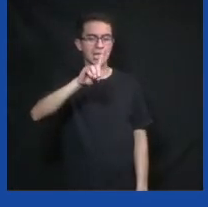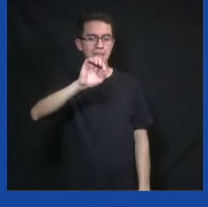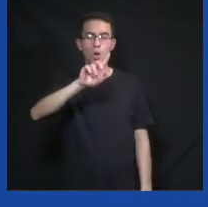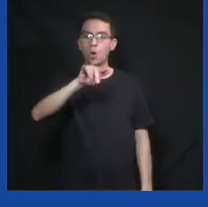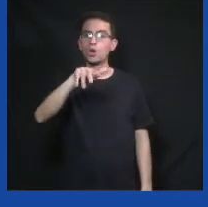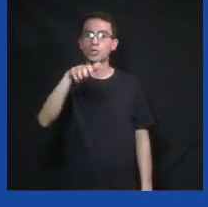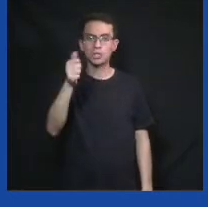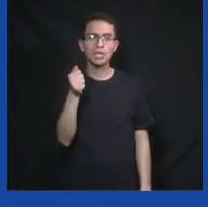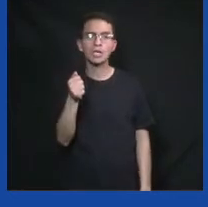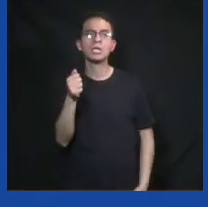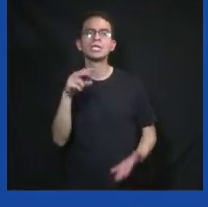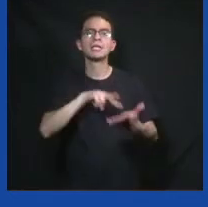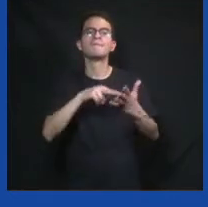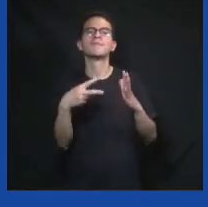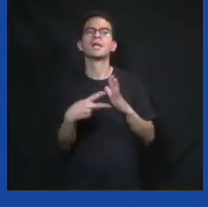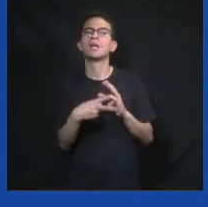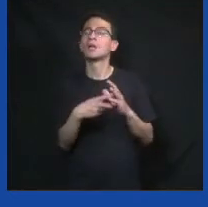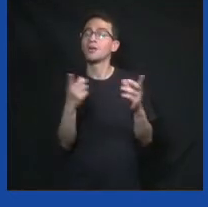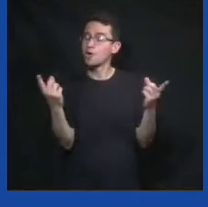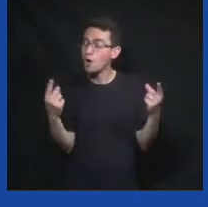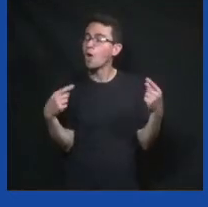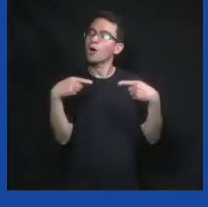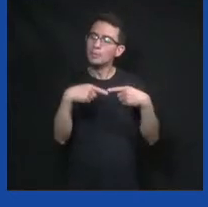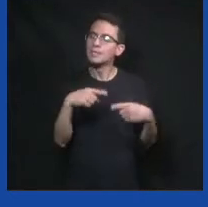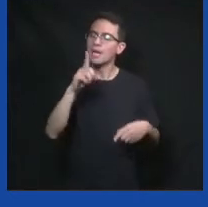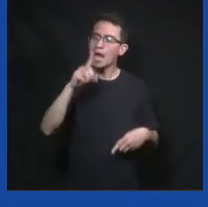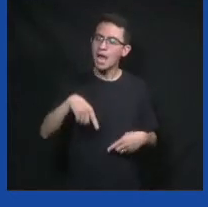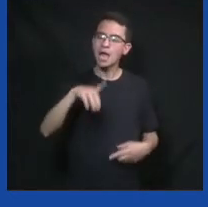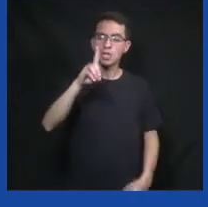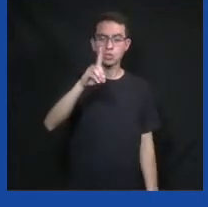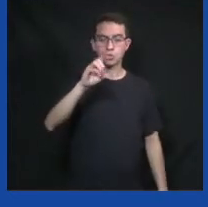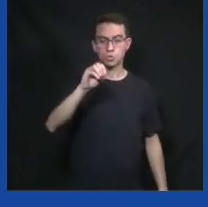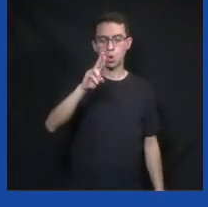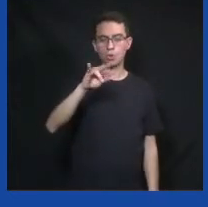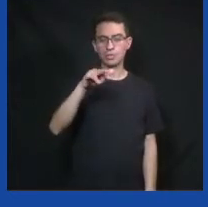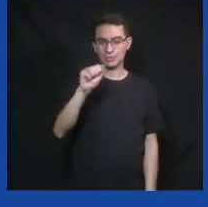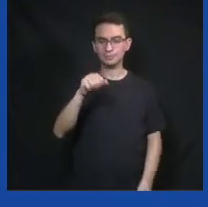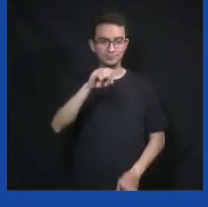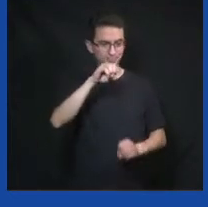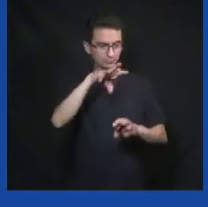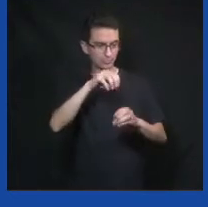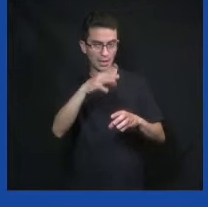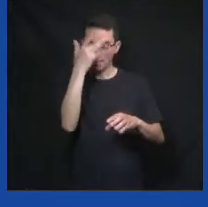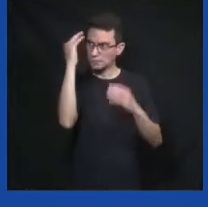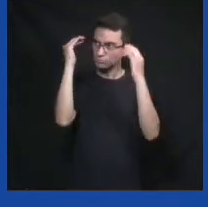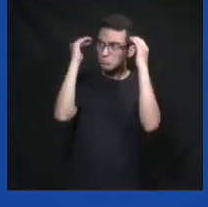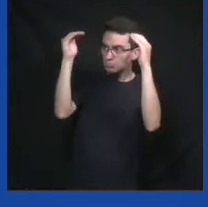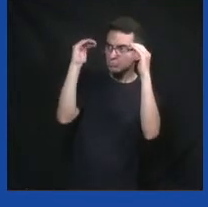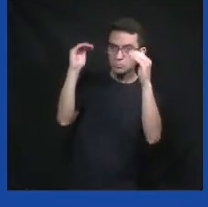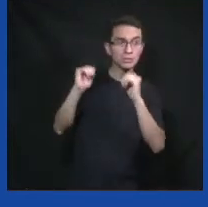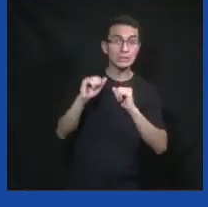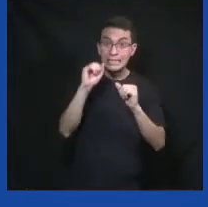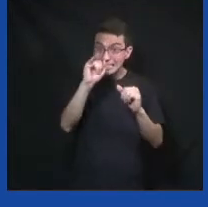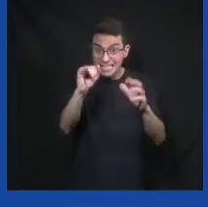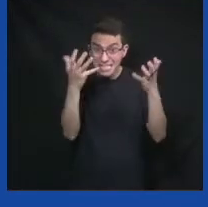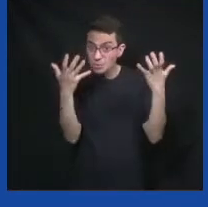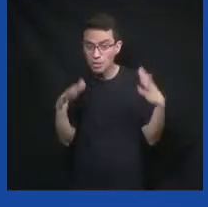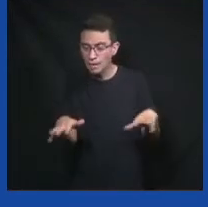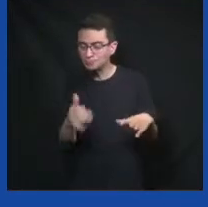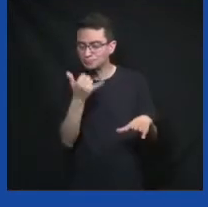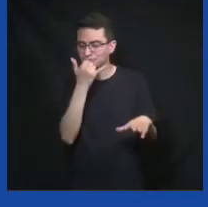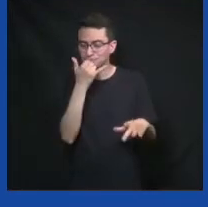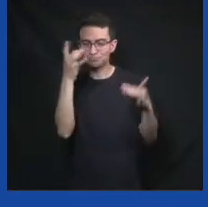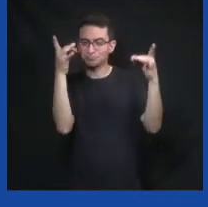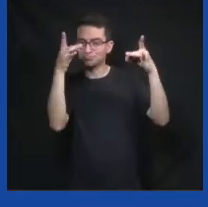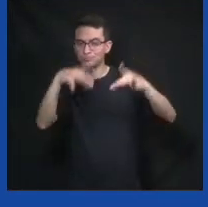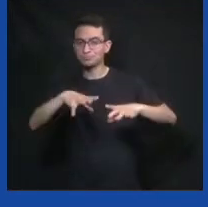de doutrinação. Portanto, não quer ser doutrinado, fuja dos partidos políticos. Mas não